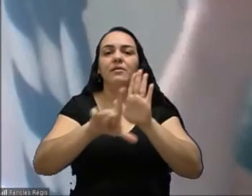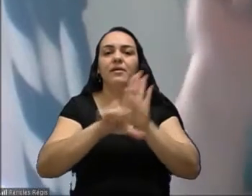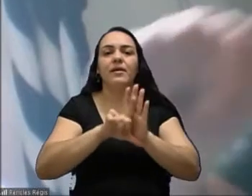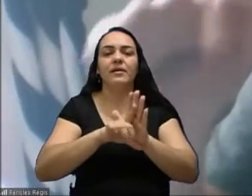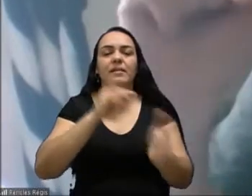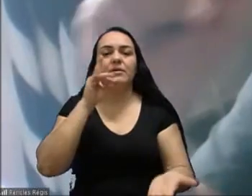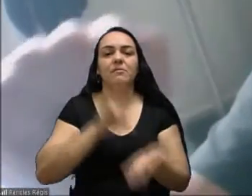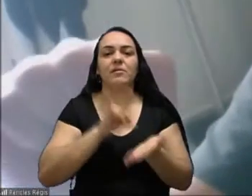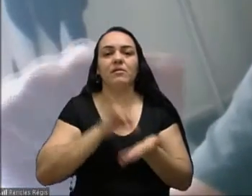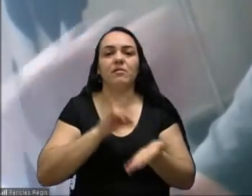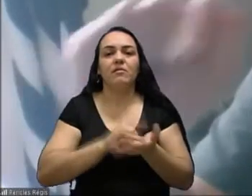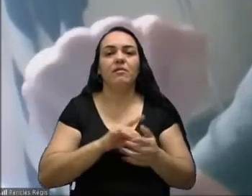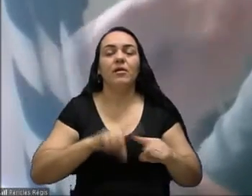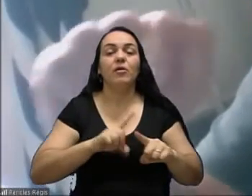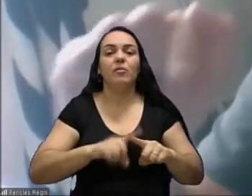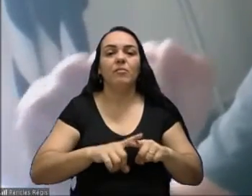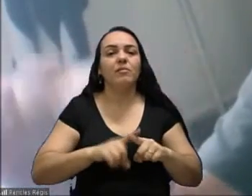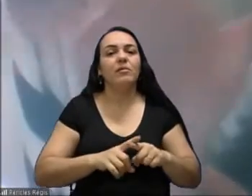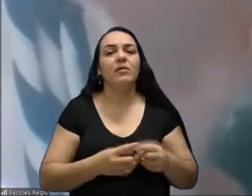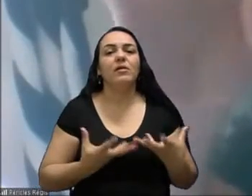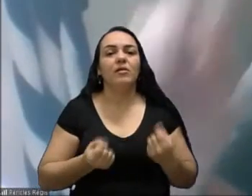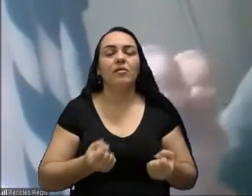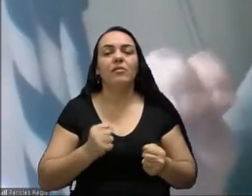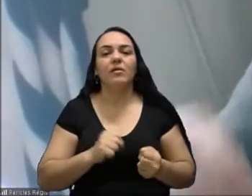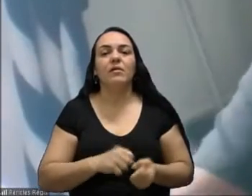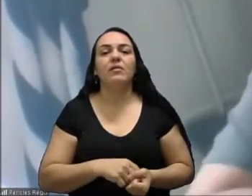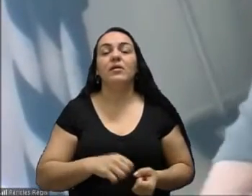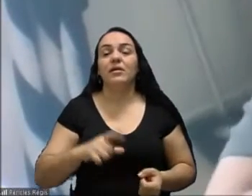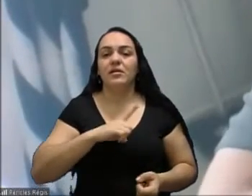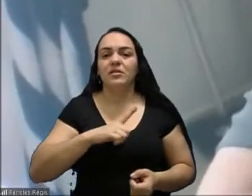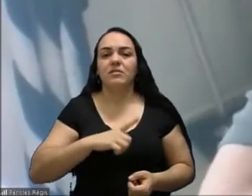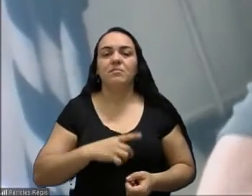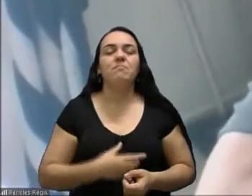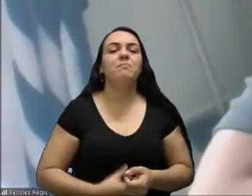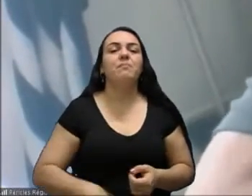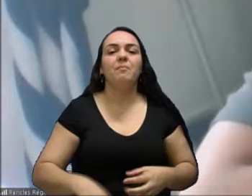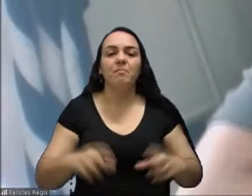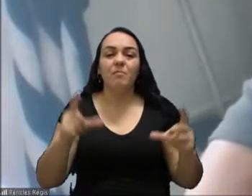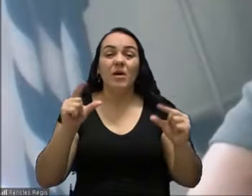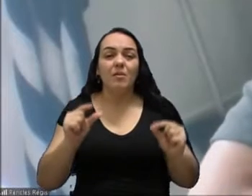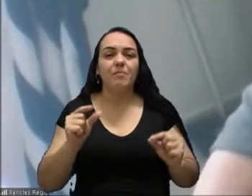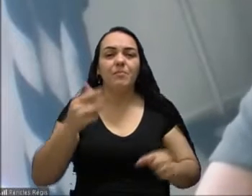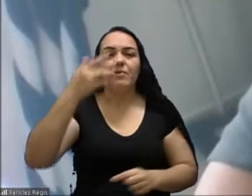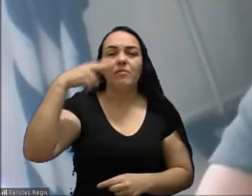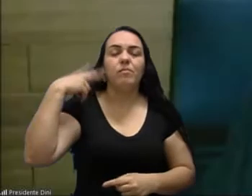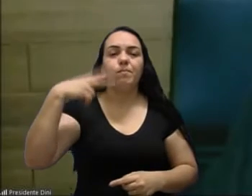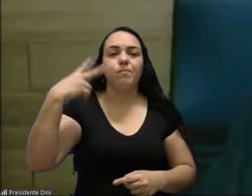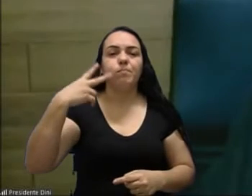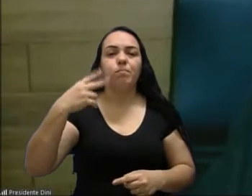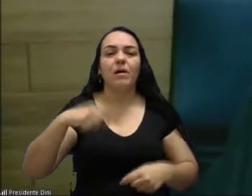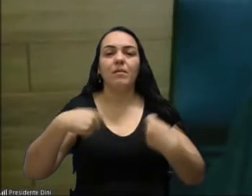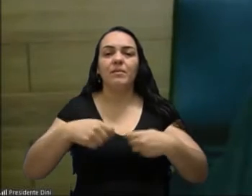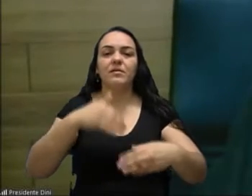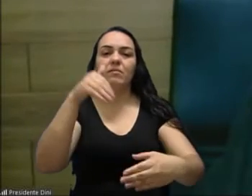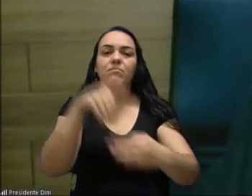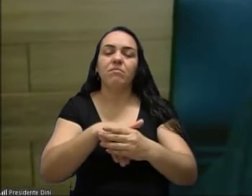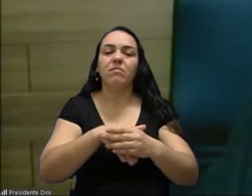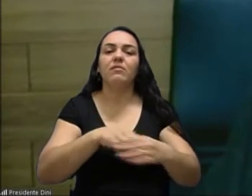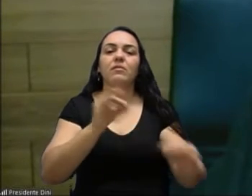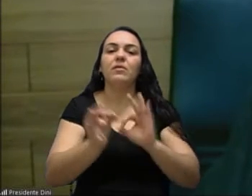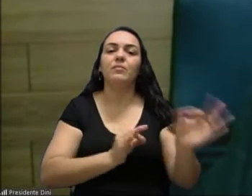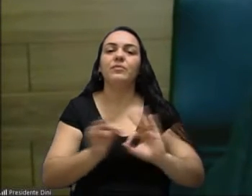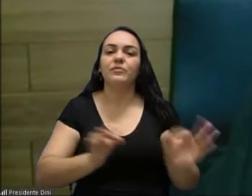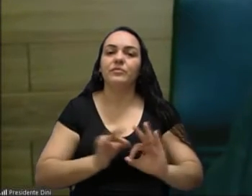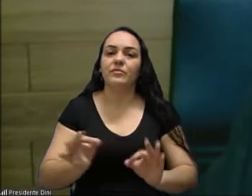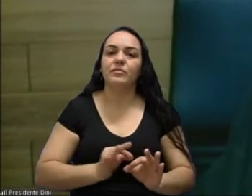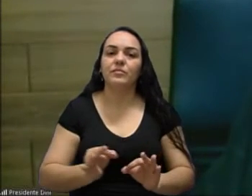ordem porque infelizmente infelizmente tinham poucos aqui não ia ter quórum pra votar os projetos pare de cuidar da vida